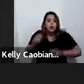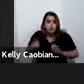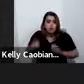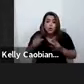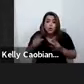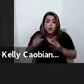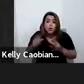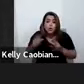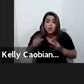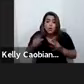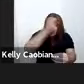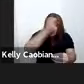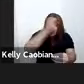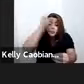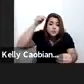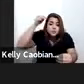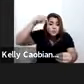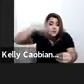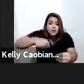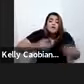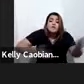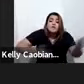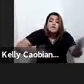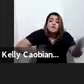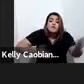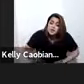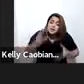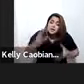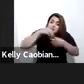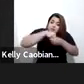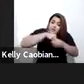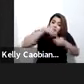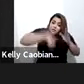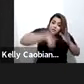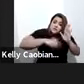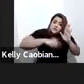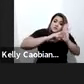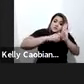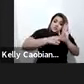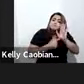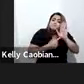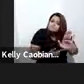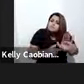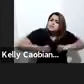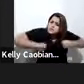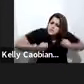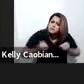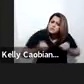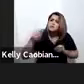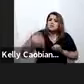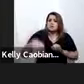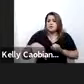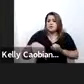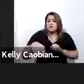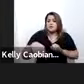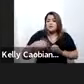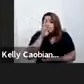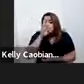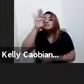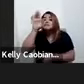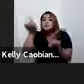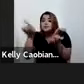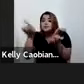funcionários do sindicato que deram o melhor e, sobretudo, Gilson, falando na nossa área,